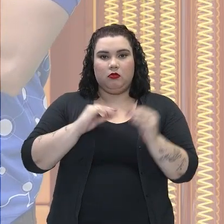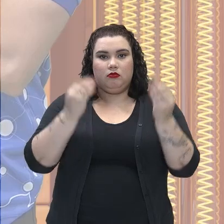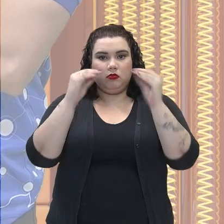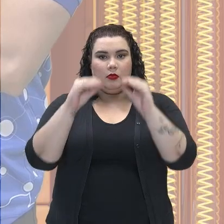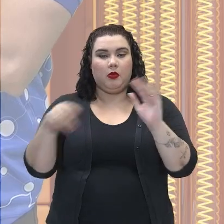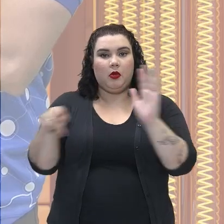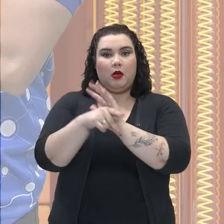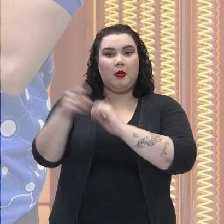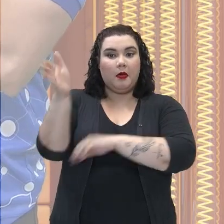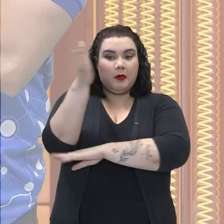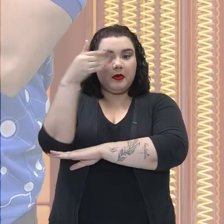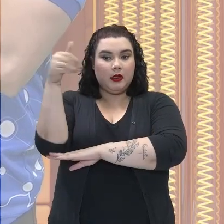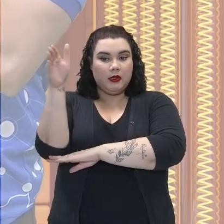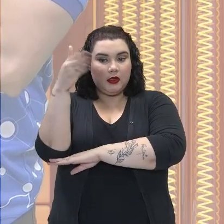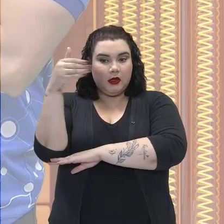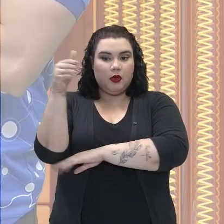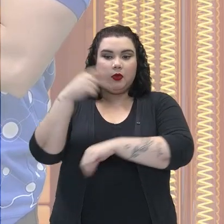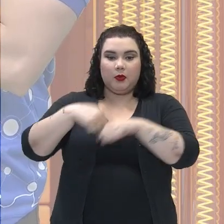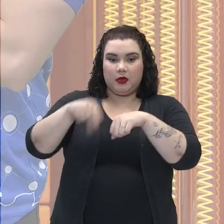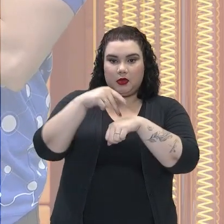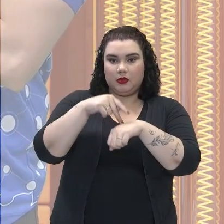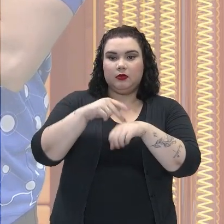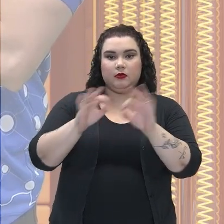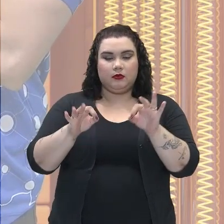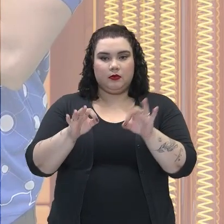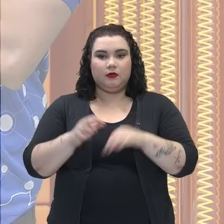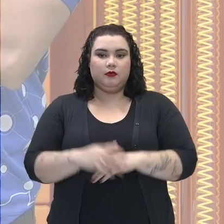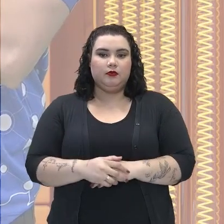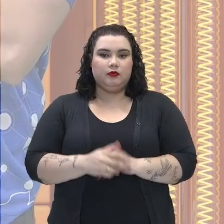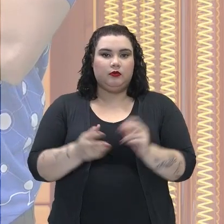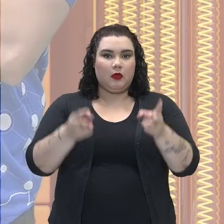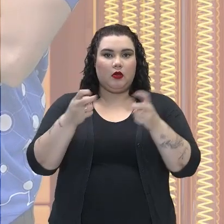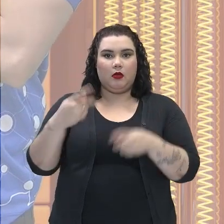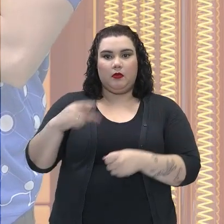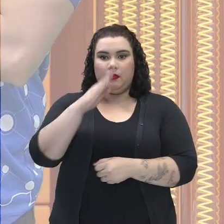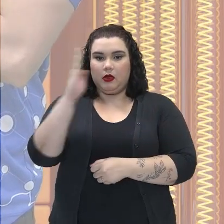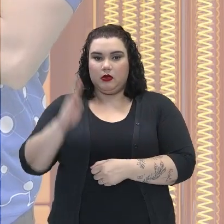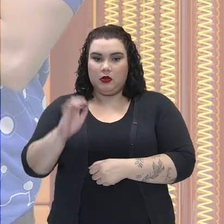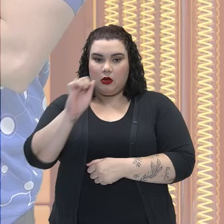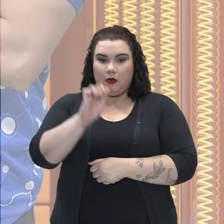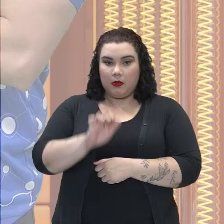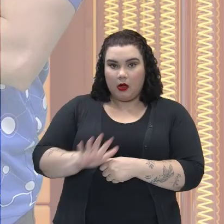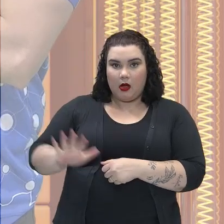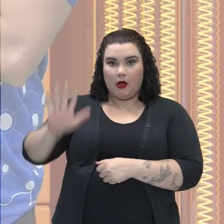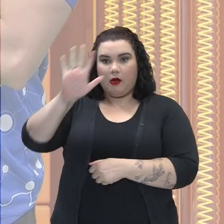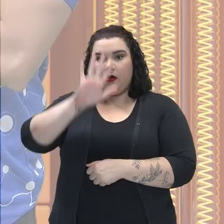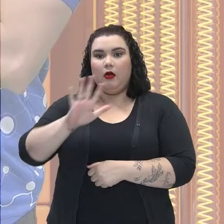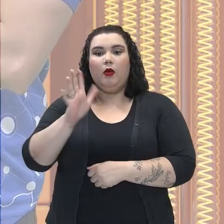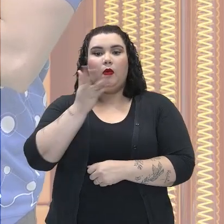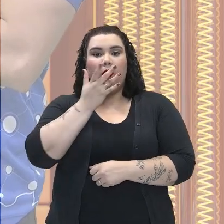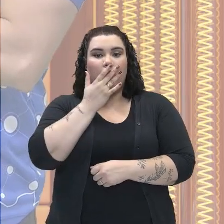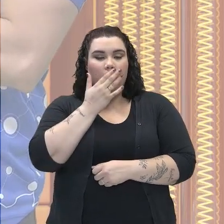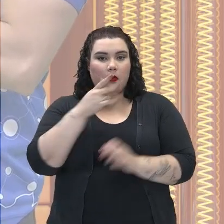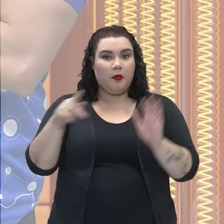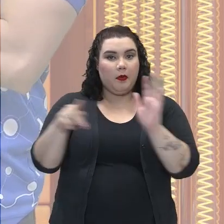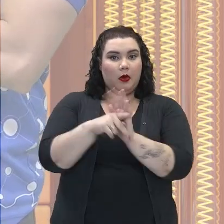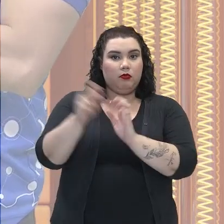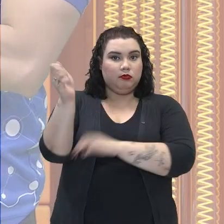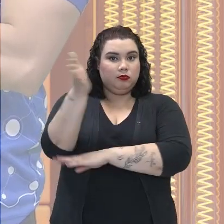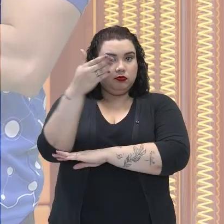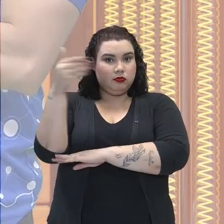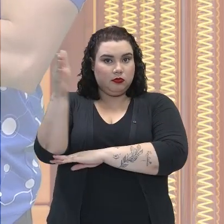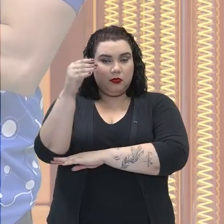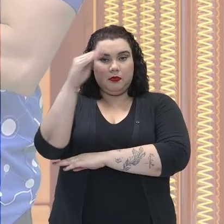com a bandeira desse país, né? Então a gente consegue observar isso através aqui do Brasil. Então toda essa área que está pintada na cor da bandeira